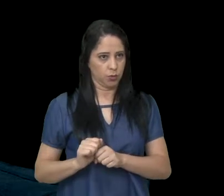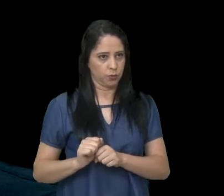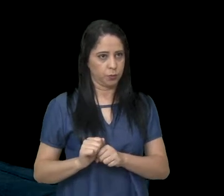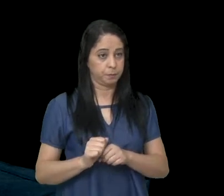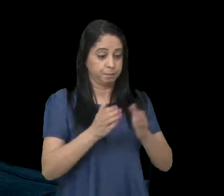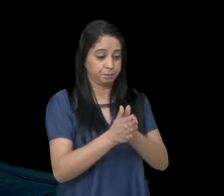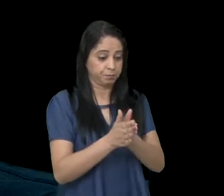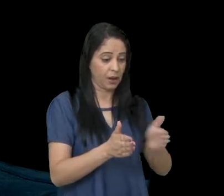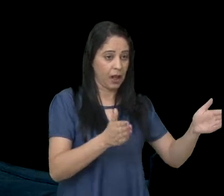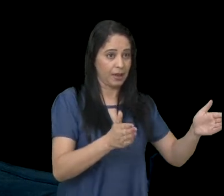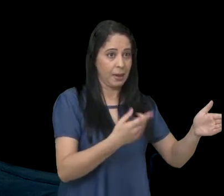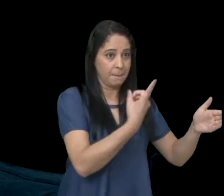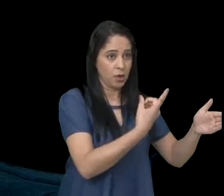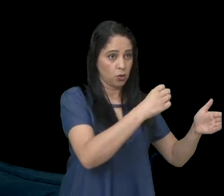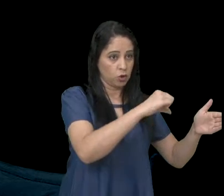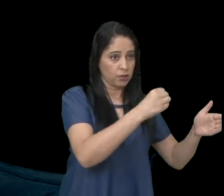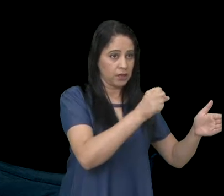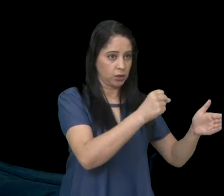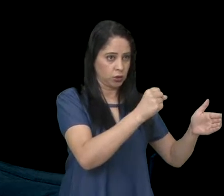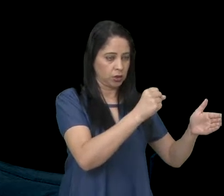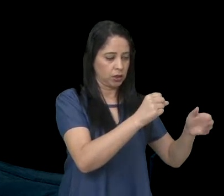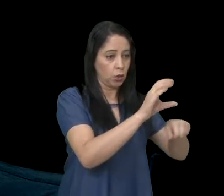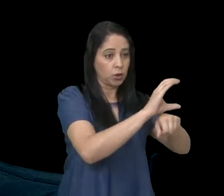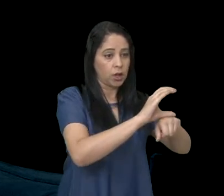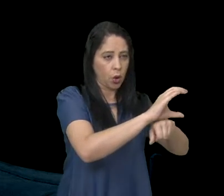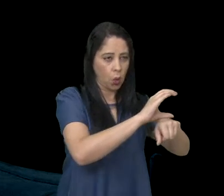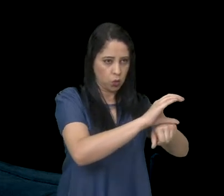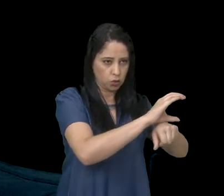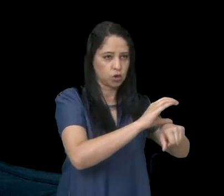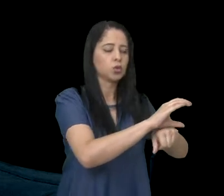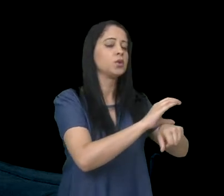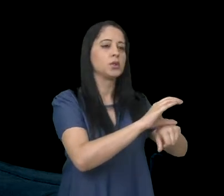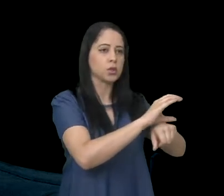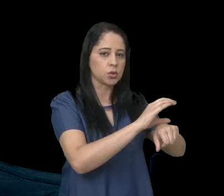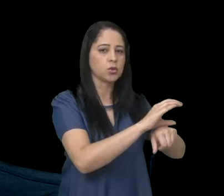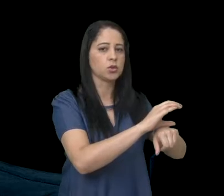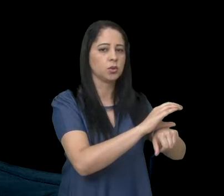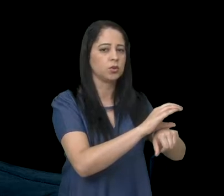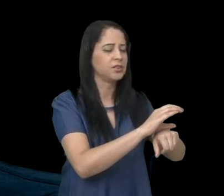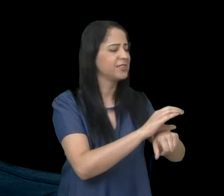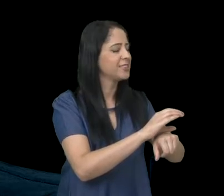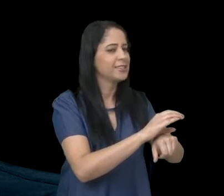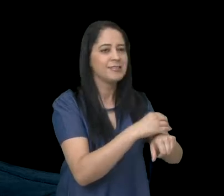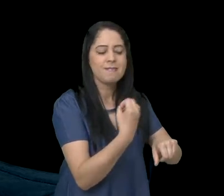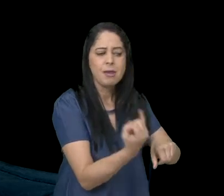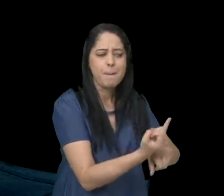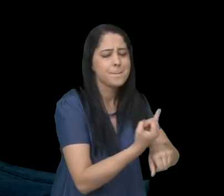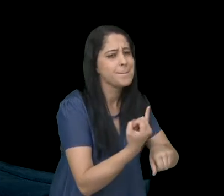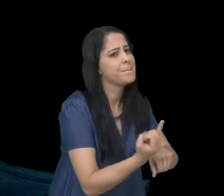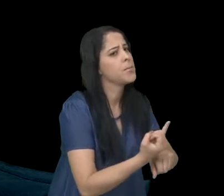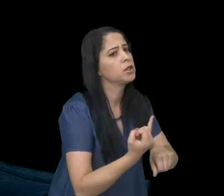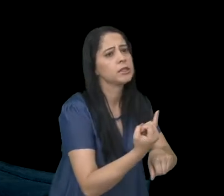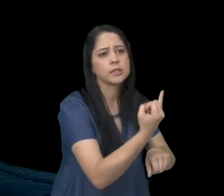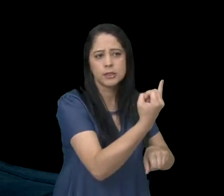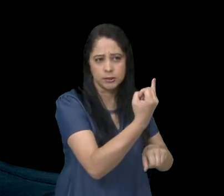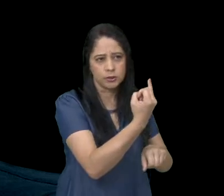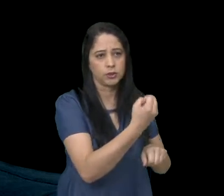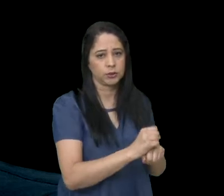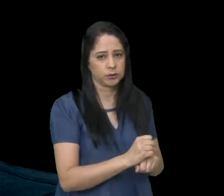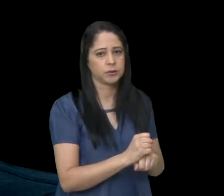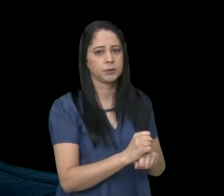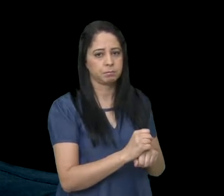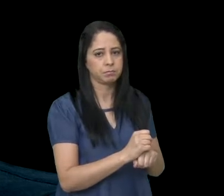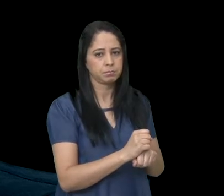Constituição de 1988, que é uma das constituições muito importantes,